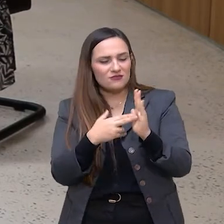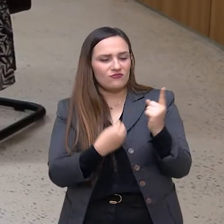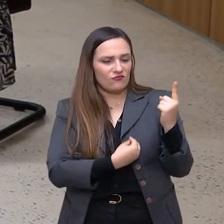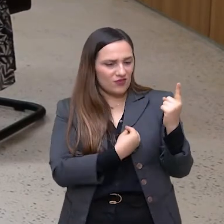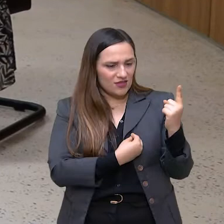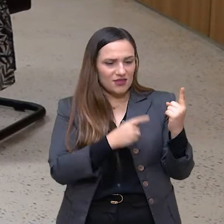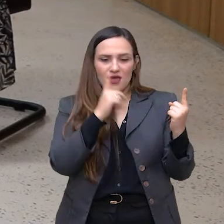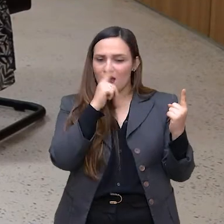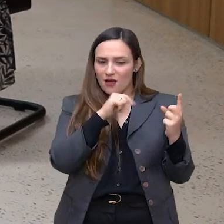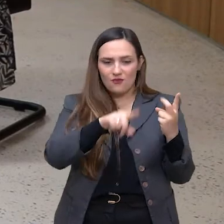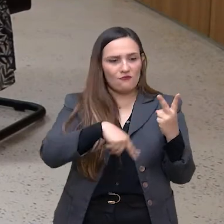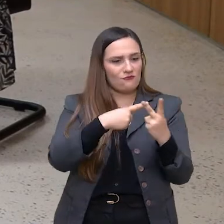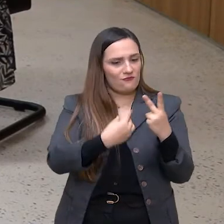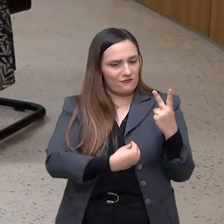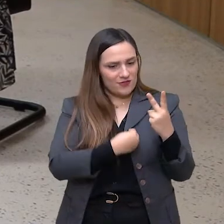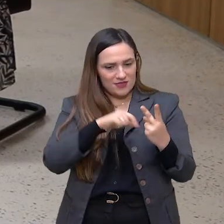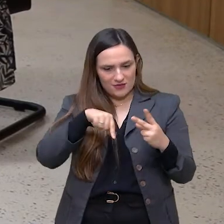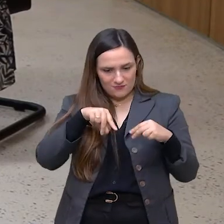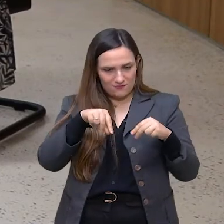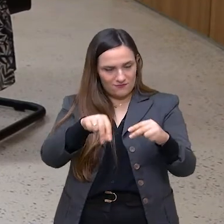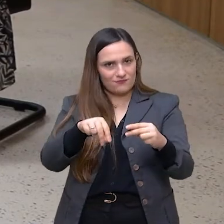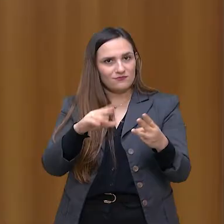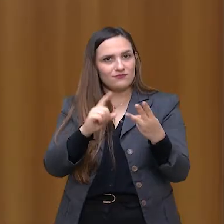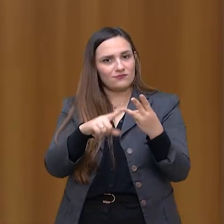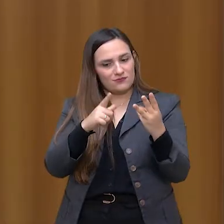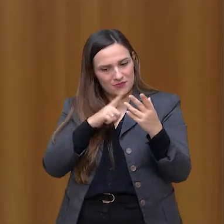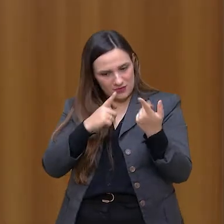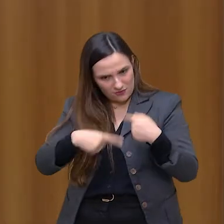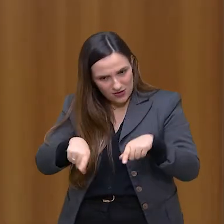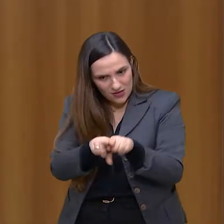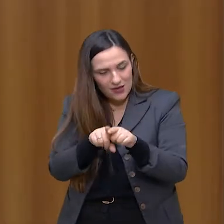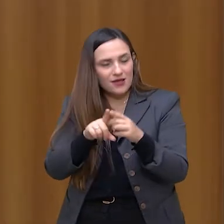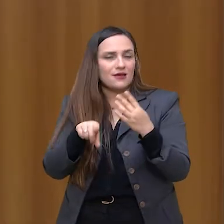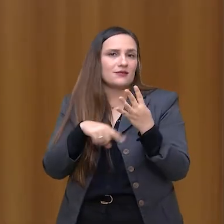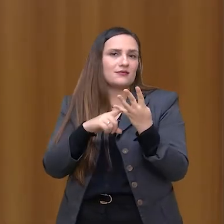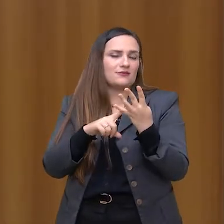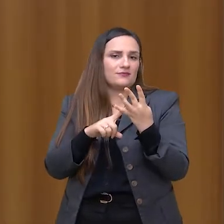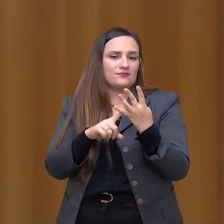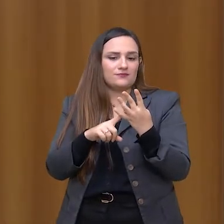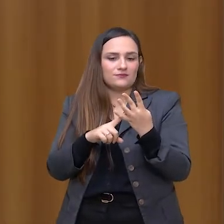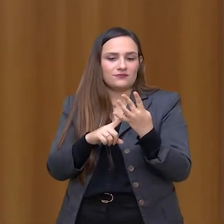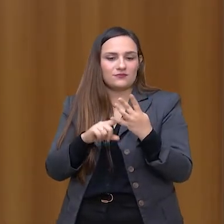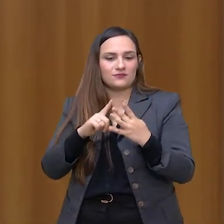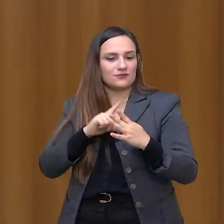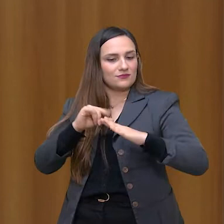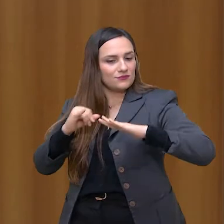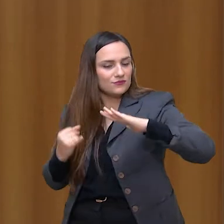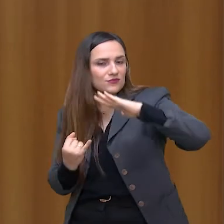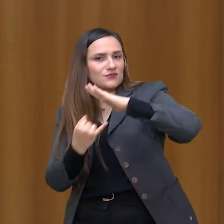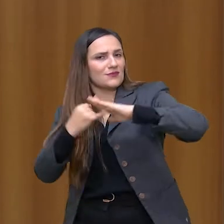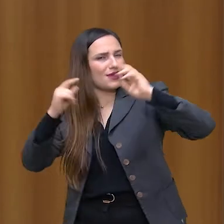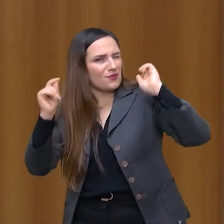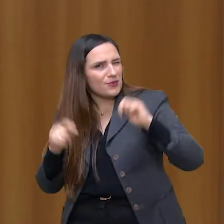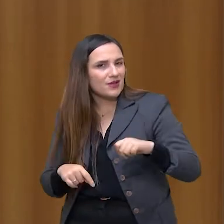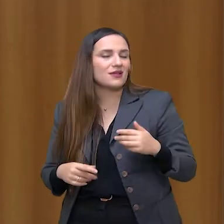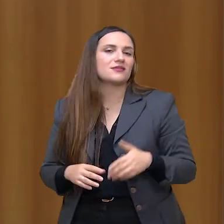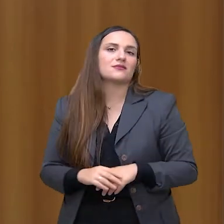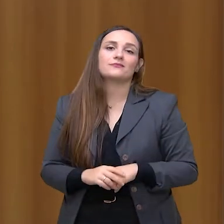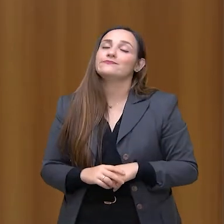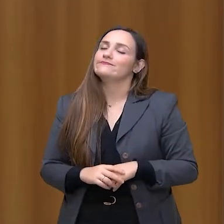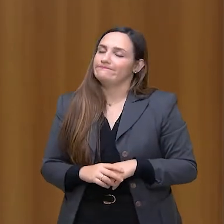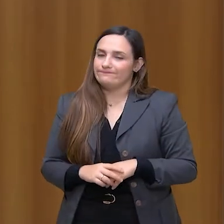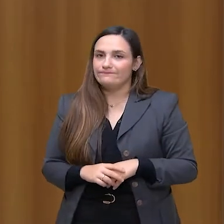vida na terra, as parcerias que você perguntou estão contempladas, né? Uma instituição, mas instituições